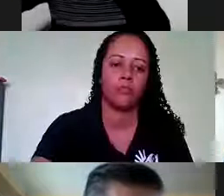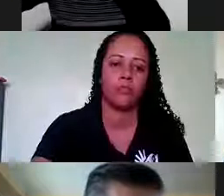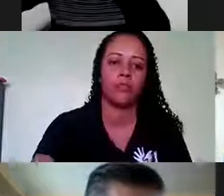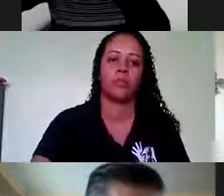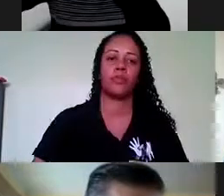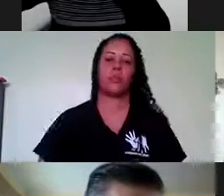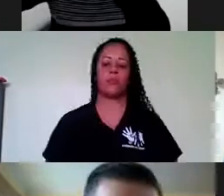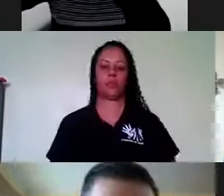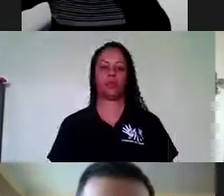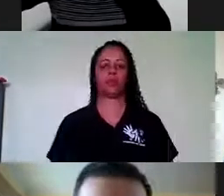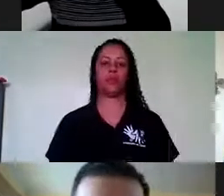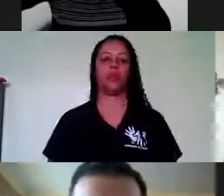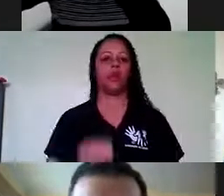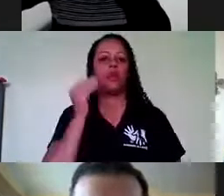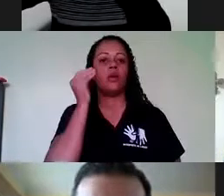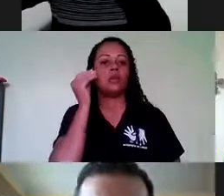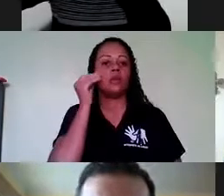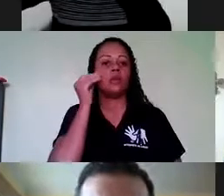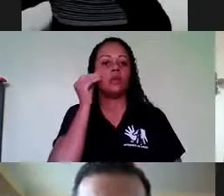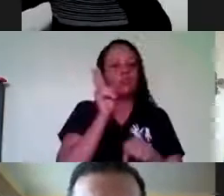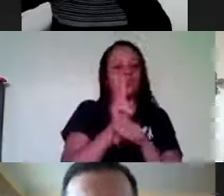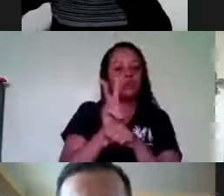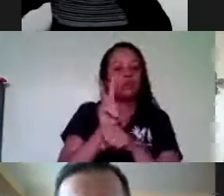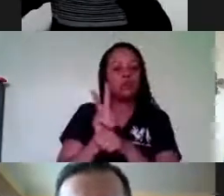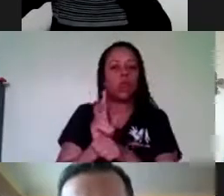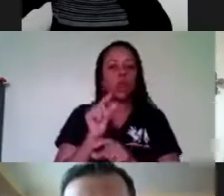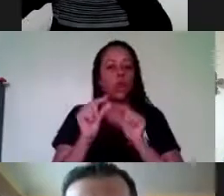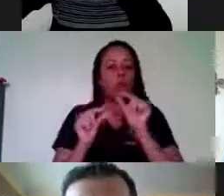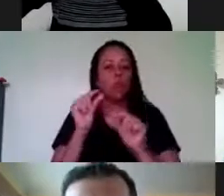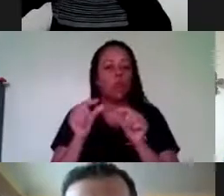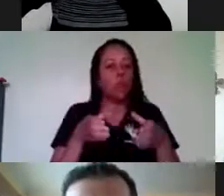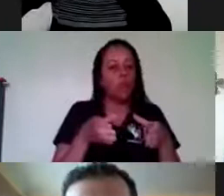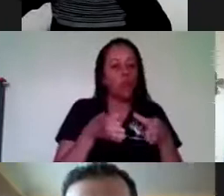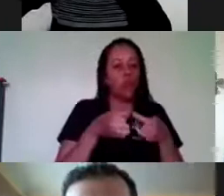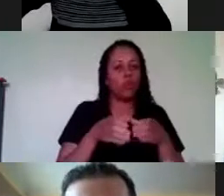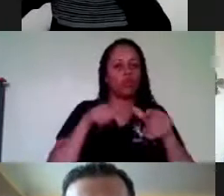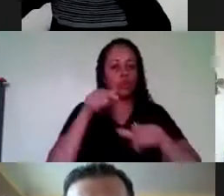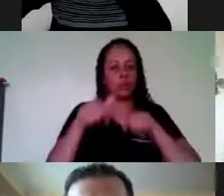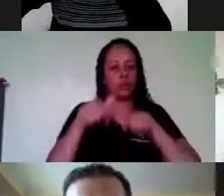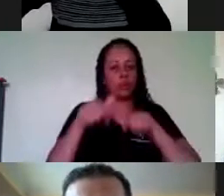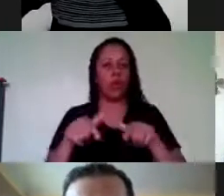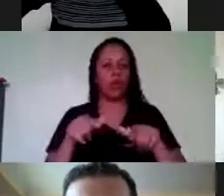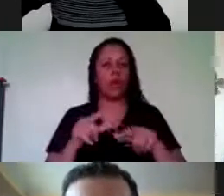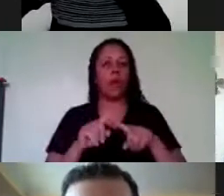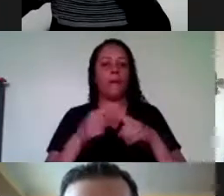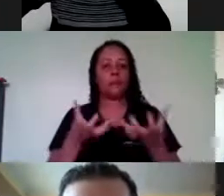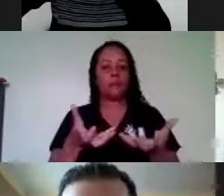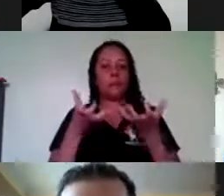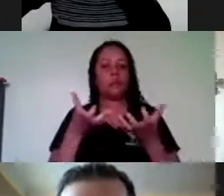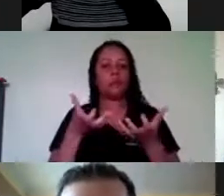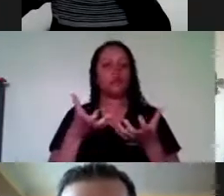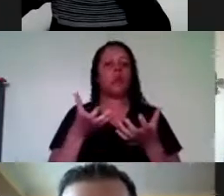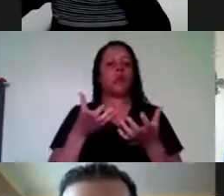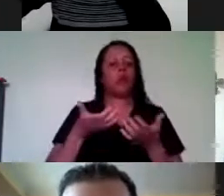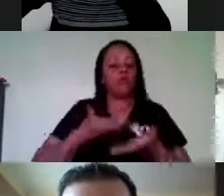anos, para tentar proteger, pelo menos um pouco, um grupo de trabalhadores. Mas queremos nos envolver mais também para